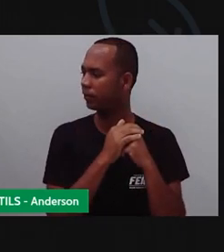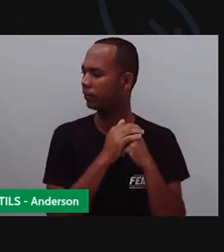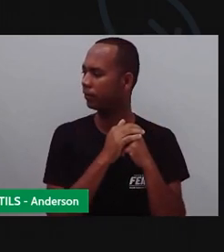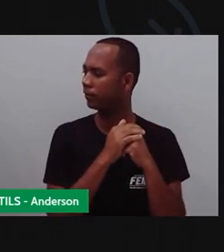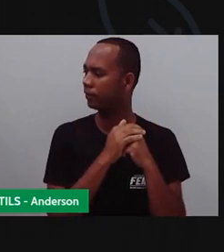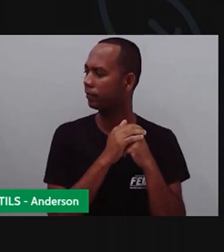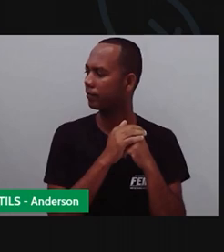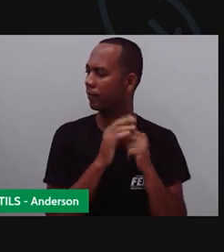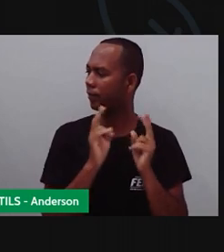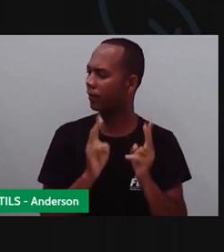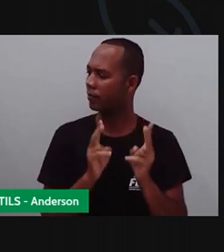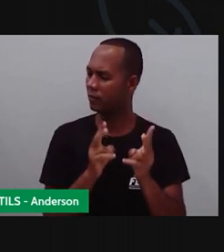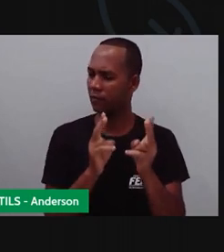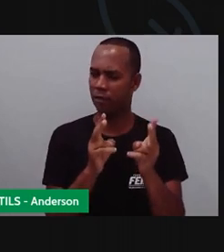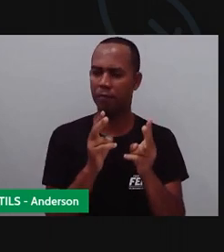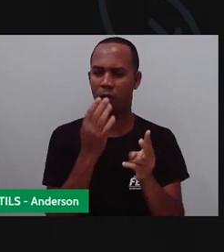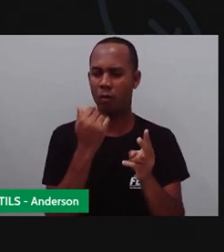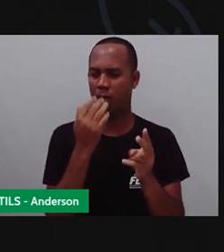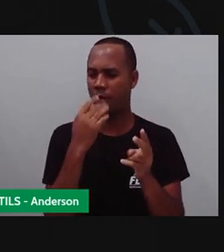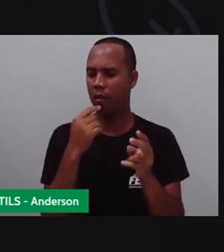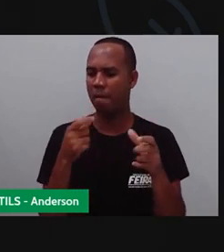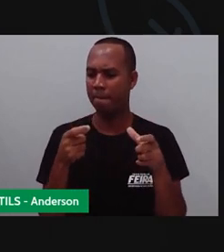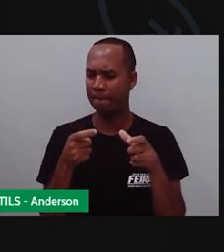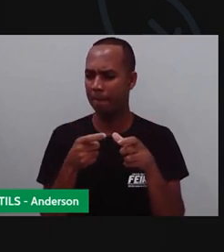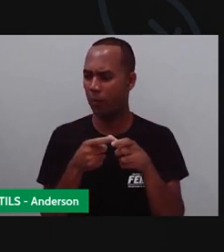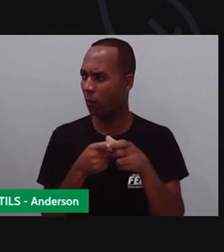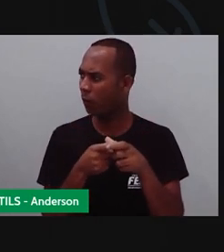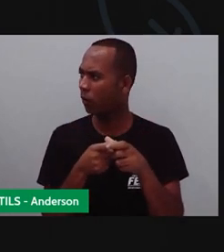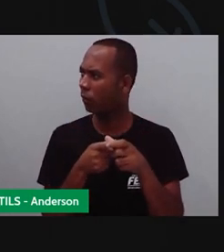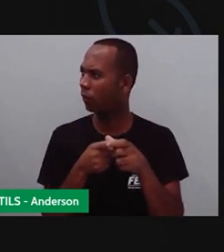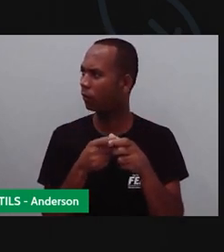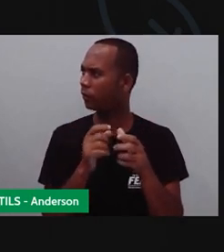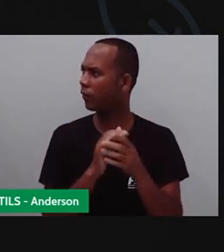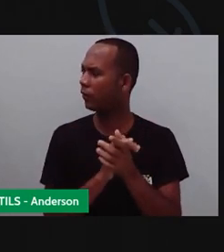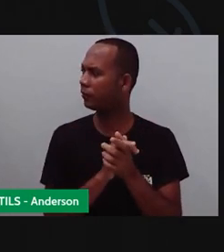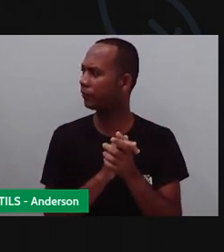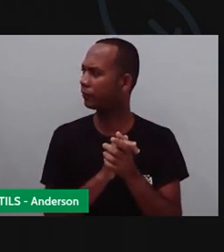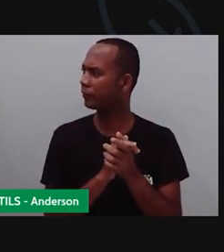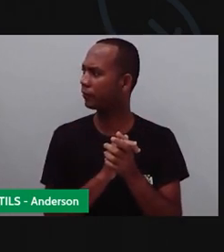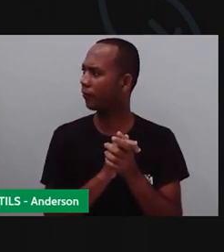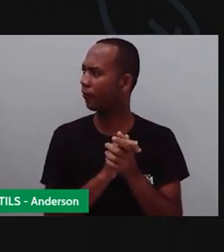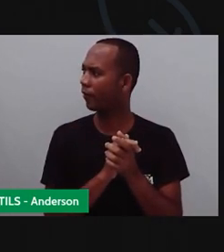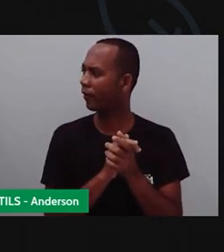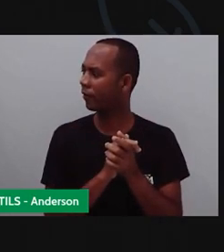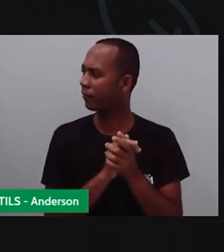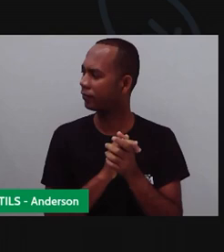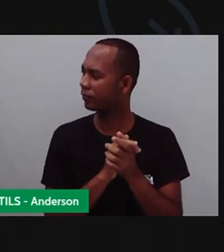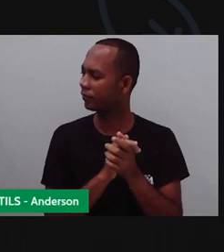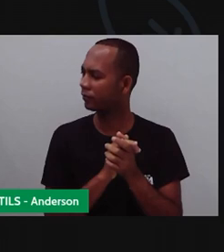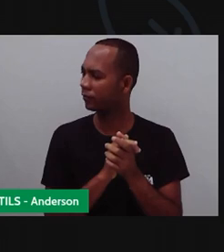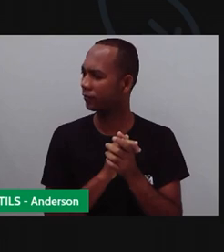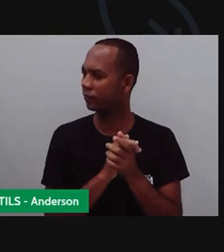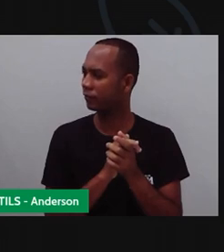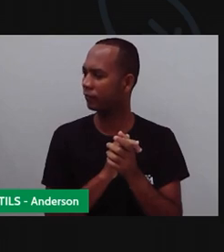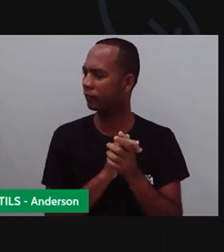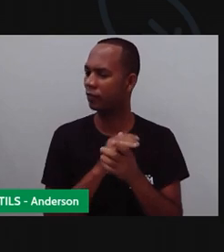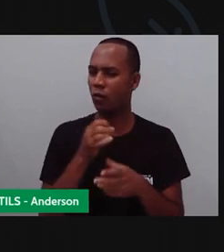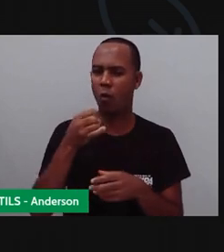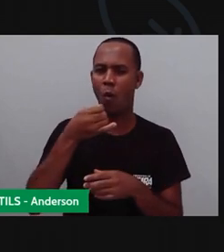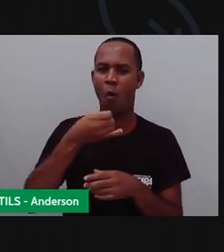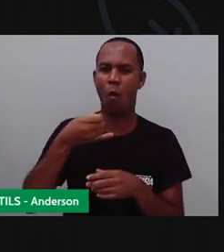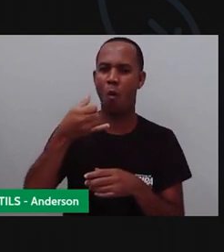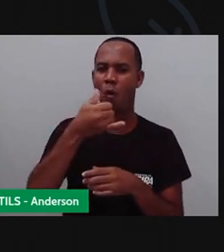coisas que a gente deve consumir bem menos Tipo quebrou-se Esse é o óleo é no topo aqui o